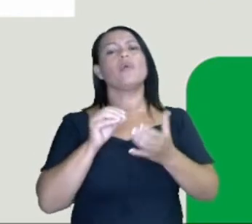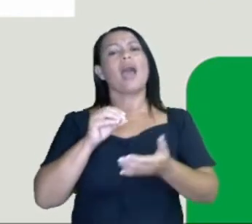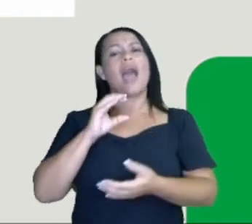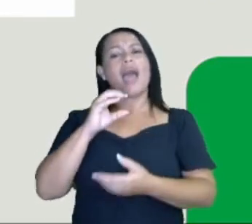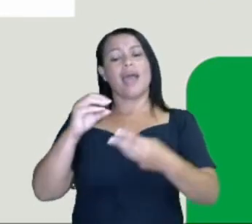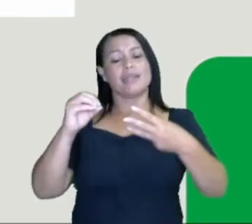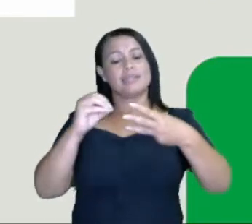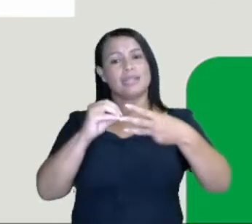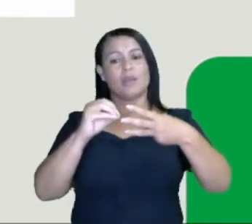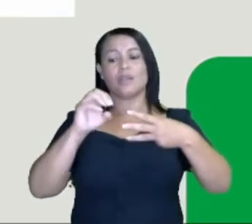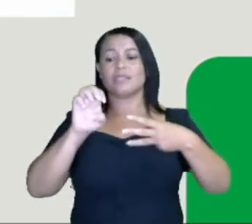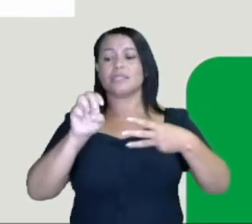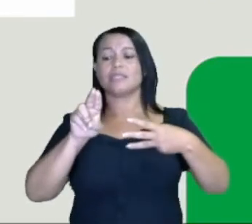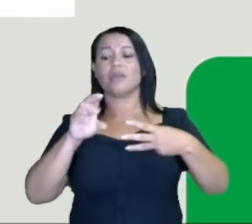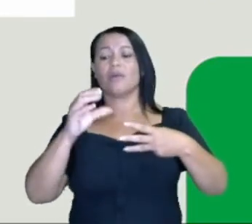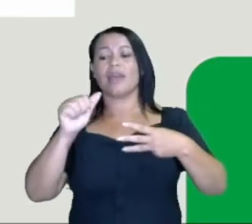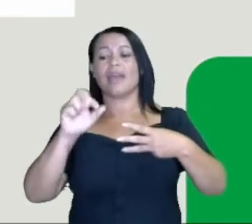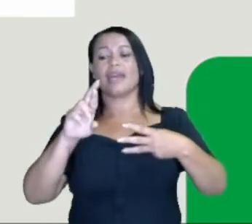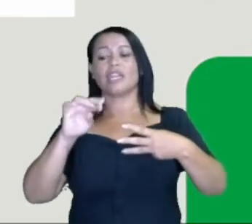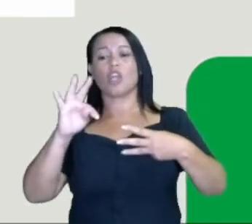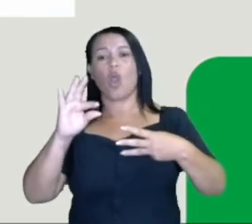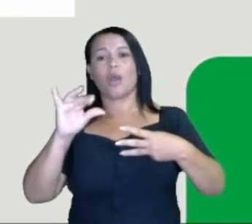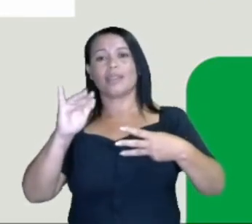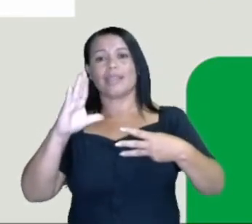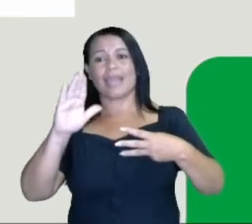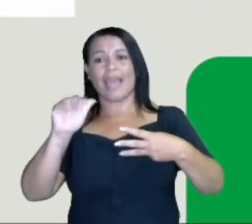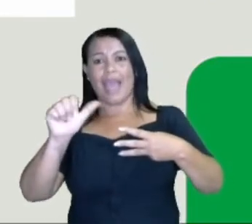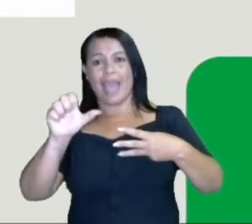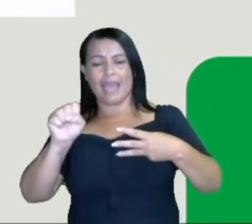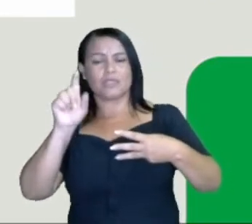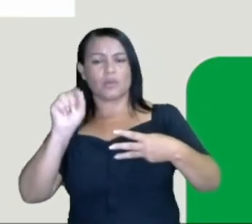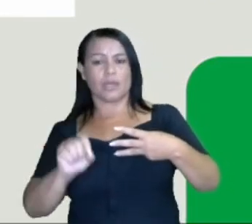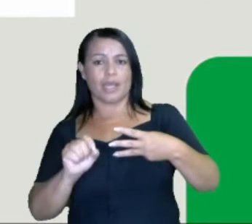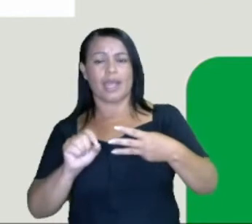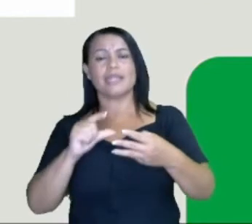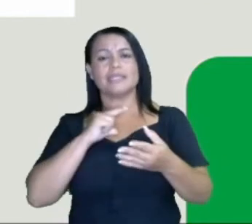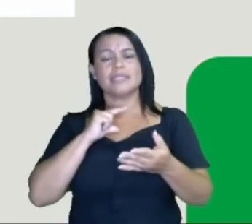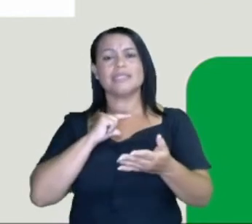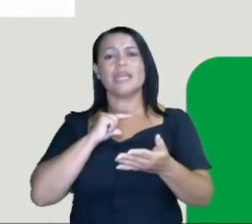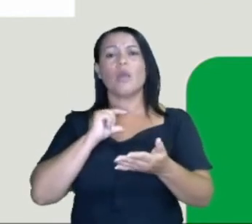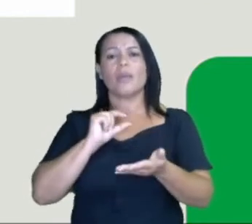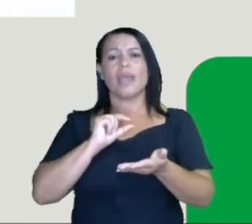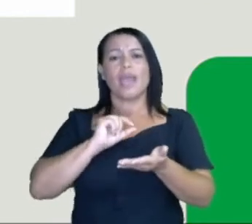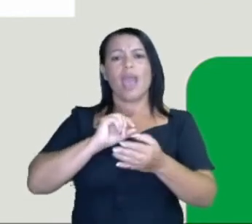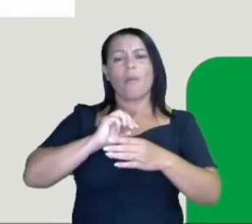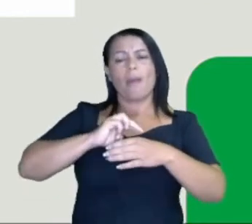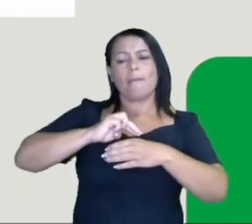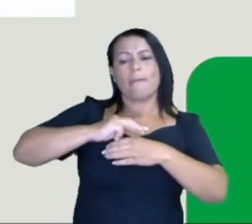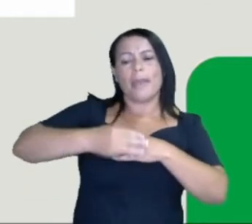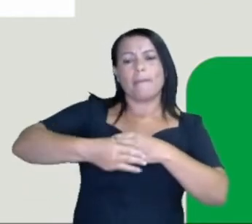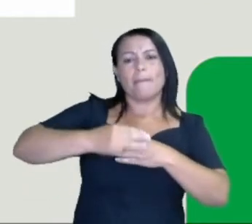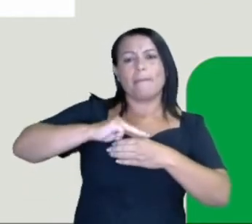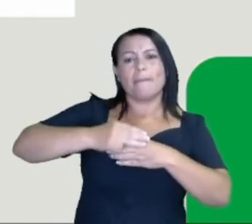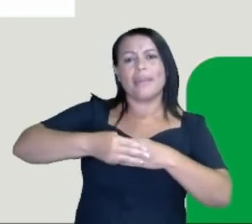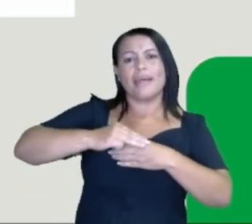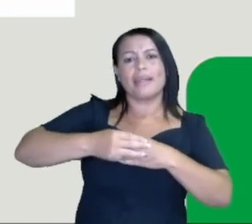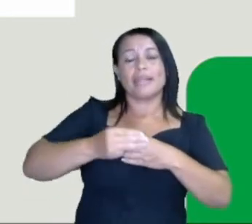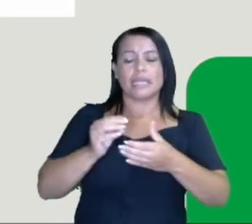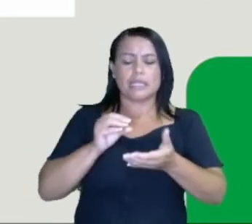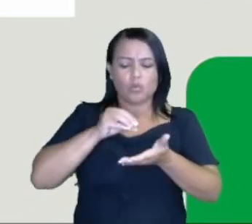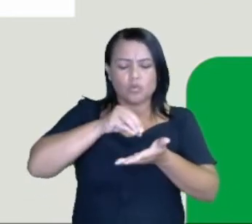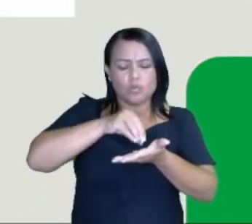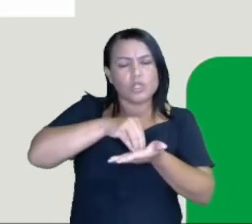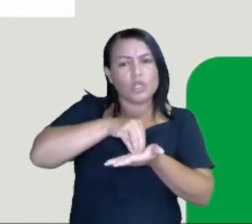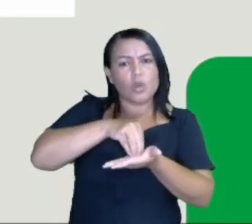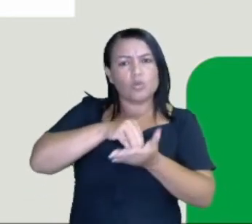antes, está separado por uma membrana chamada membrana nuclear ou carioteca. No interior do núcleo